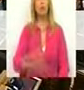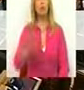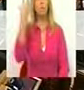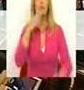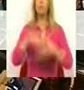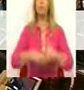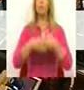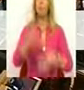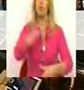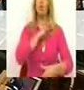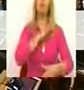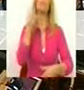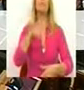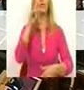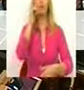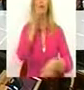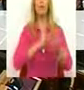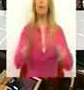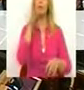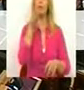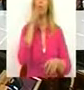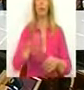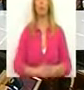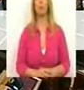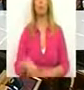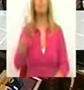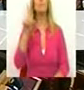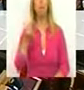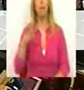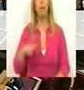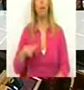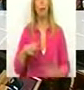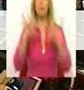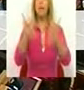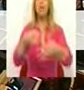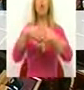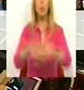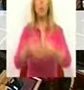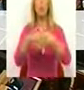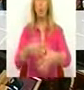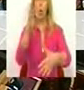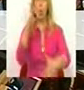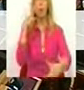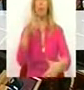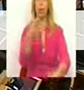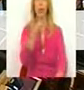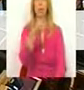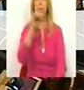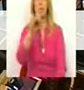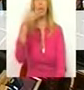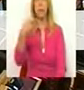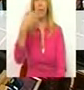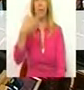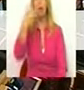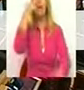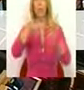cumprimentar o Sr. Presidente e as senhoras e os senhores deputados. Também quero de seguida cumprimentar os 4.967